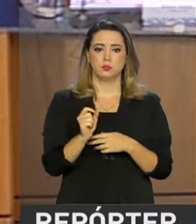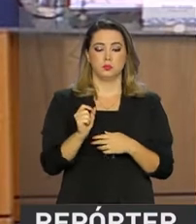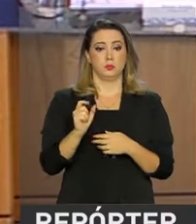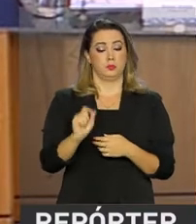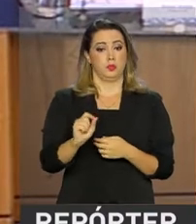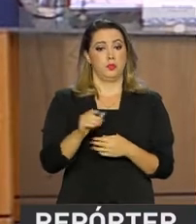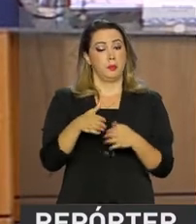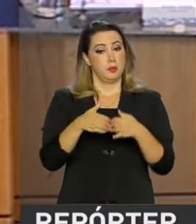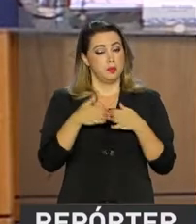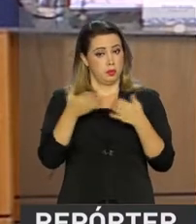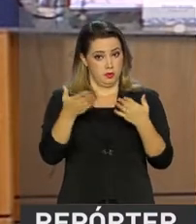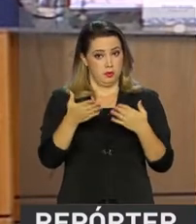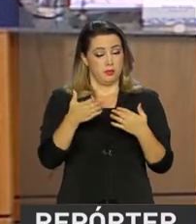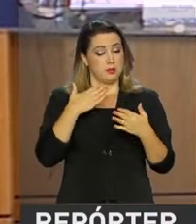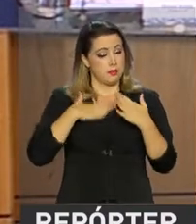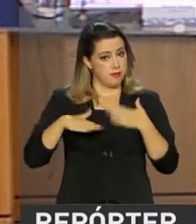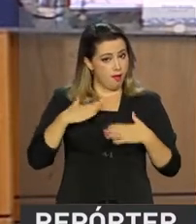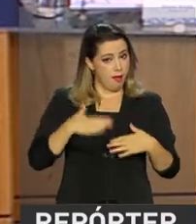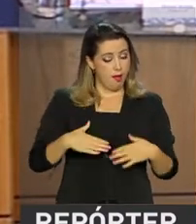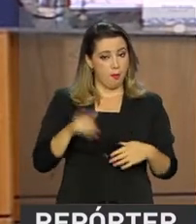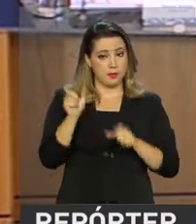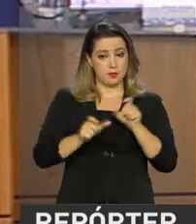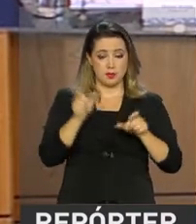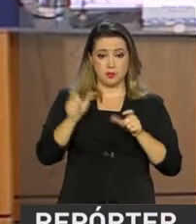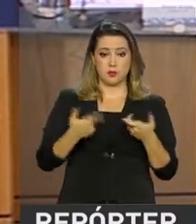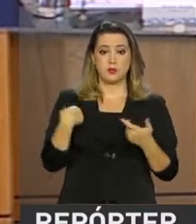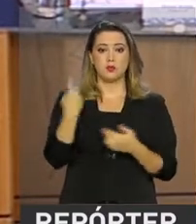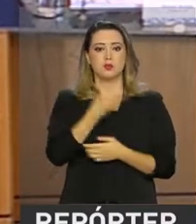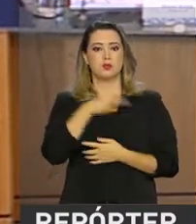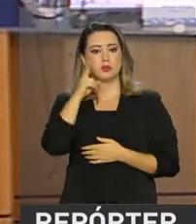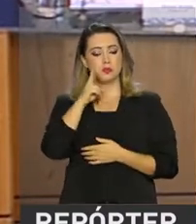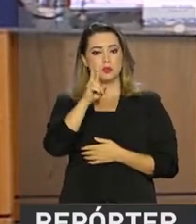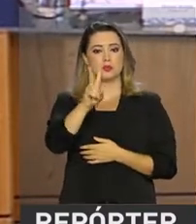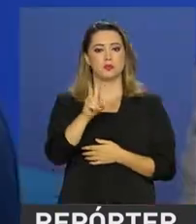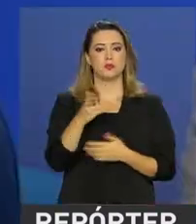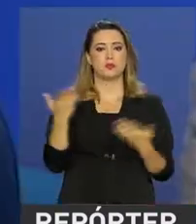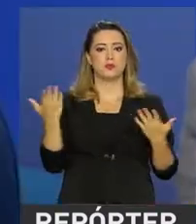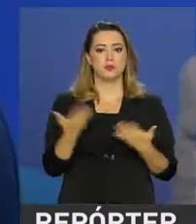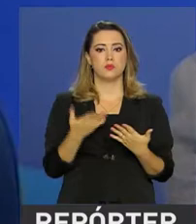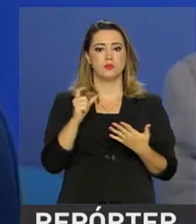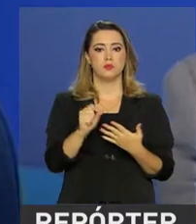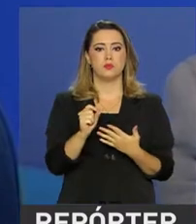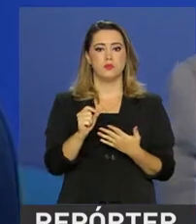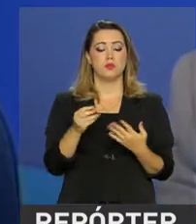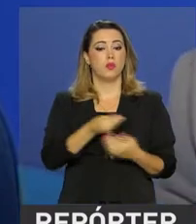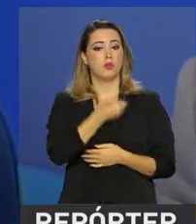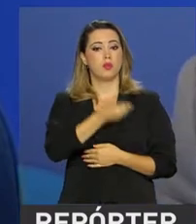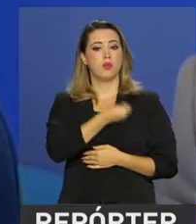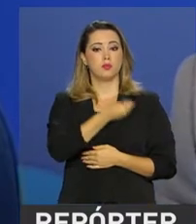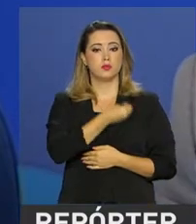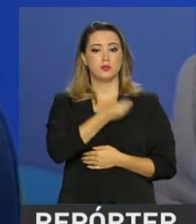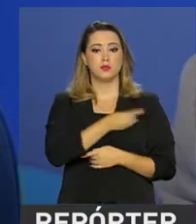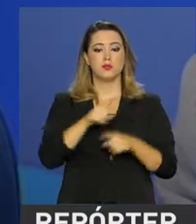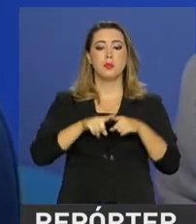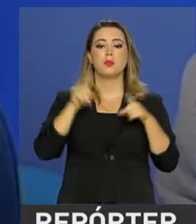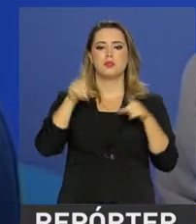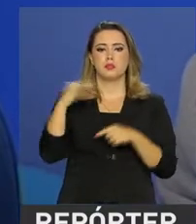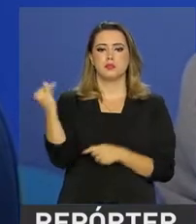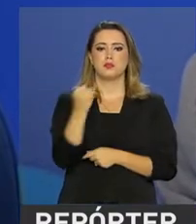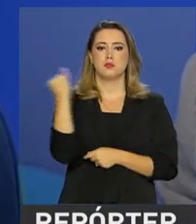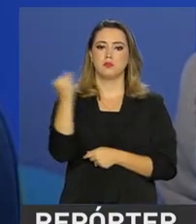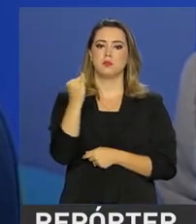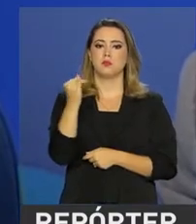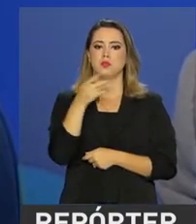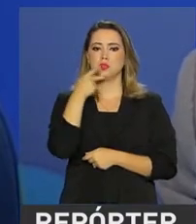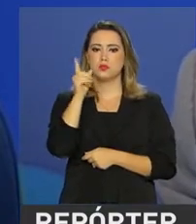um pouquinho de paciência aos presentes e àqueles que nos acompanham ao vivo, mas é importante a gente